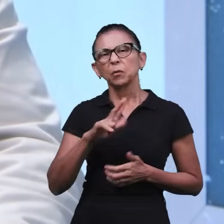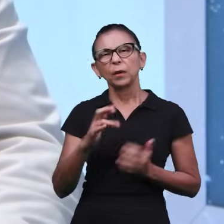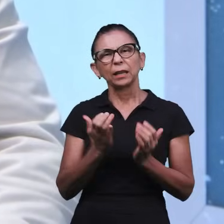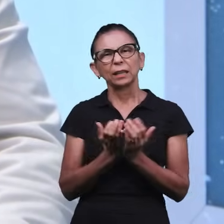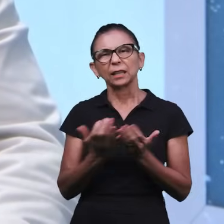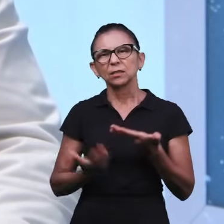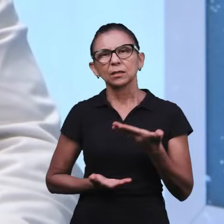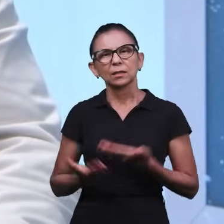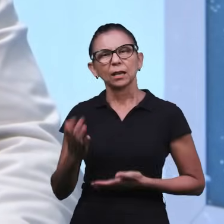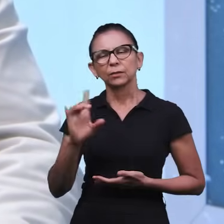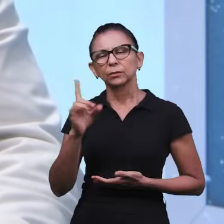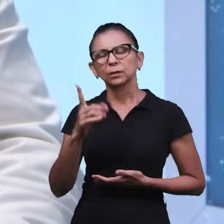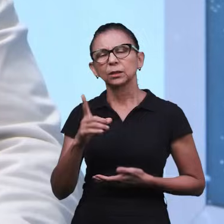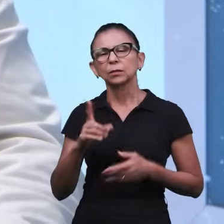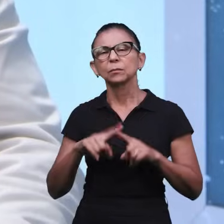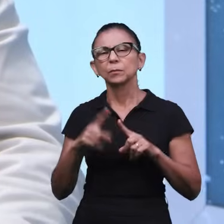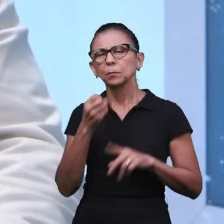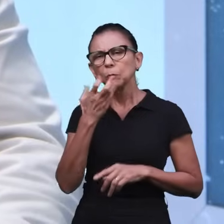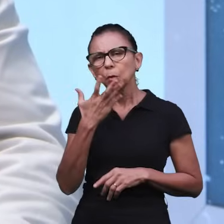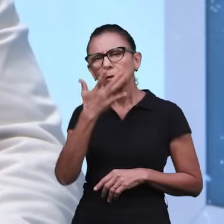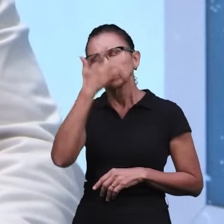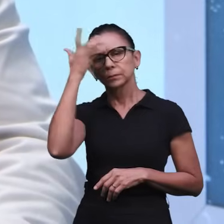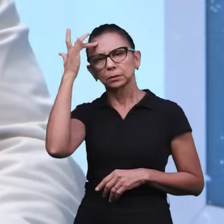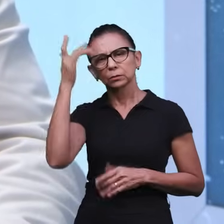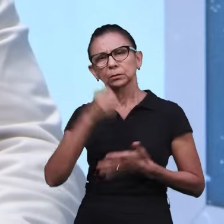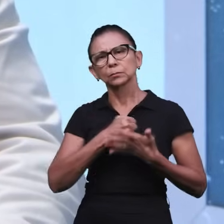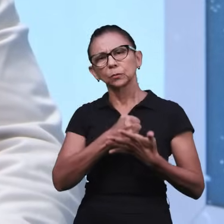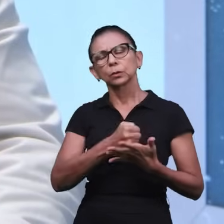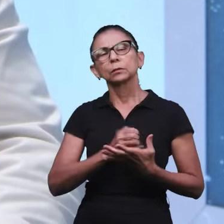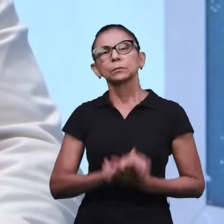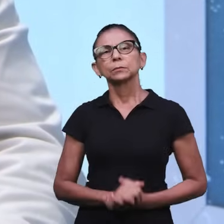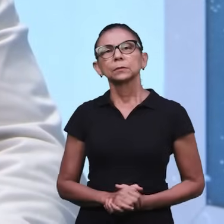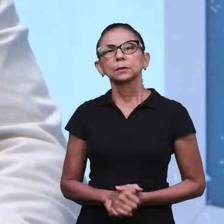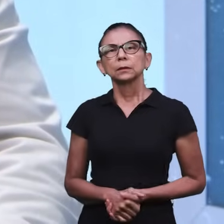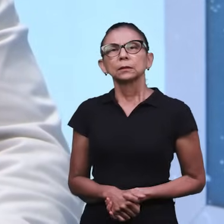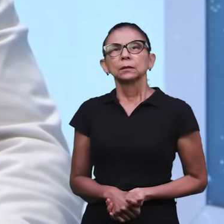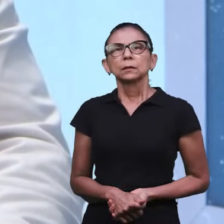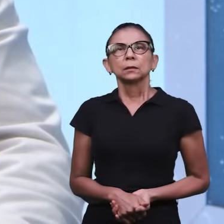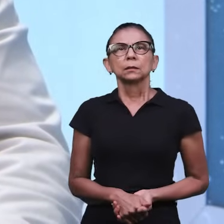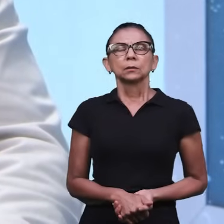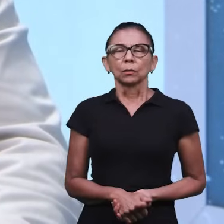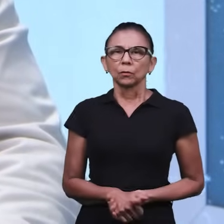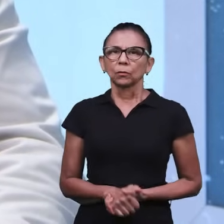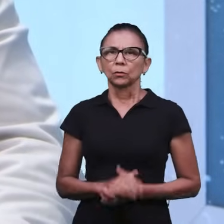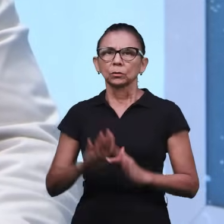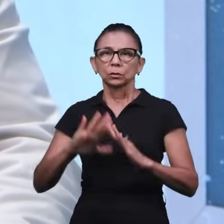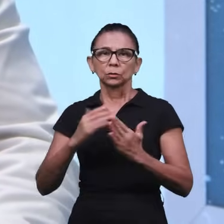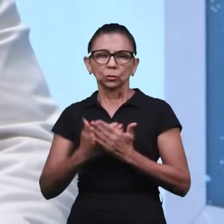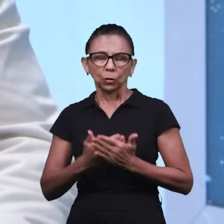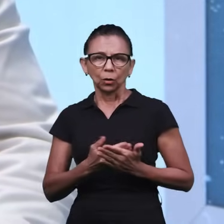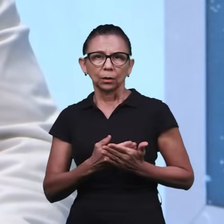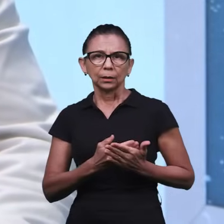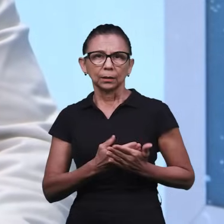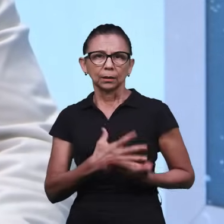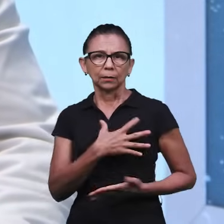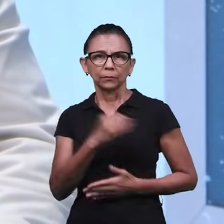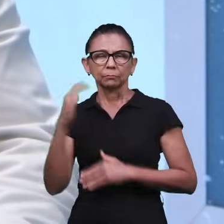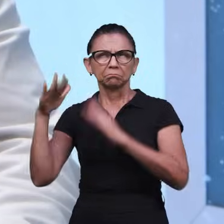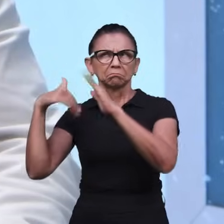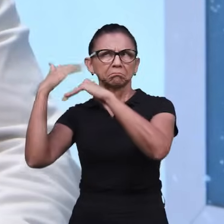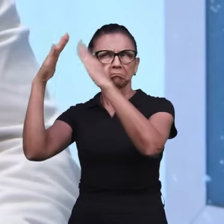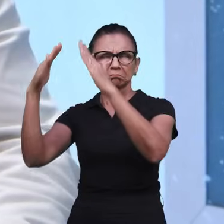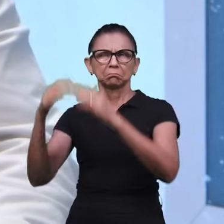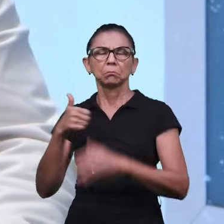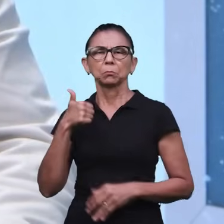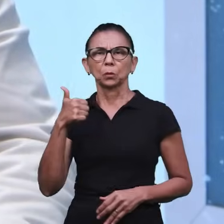mas que nos auxiliaram nessa situação. E hoje ele tem um desempenho escolar muito melhor. Para você ter uma ideia, esse